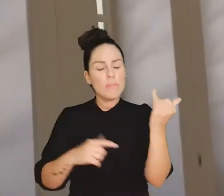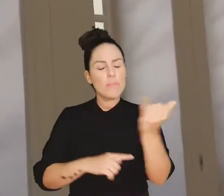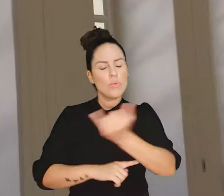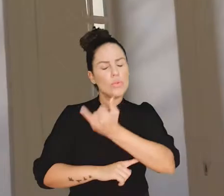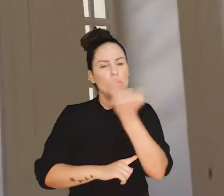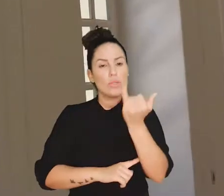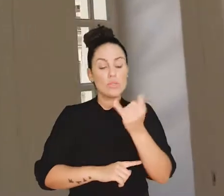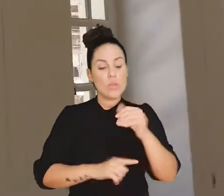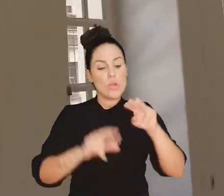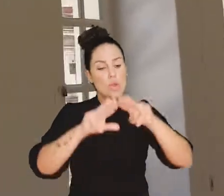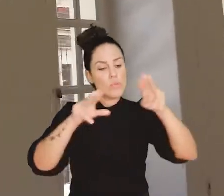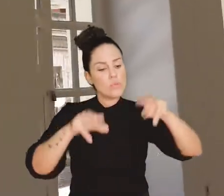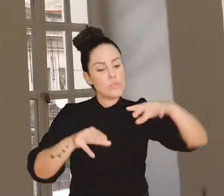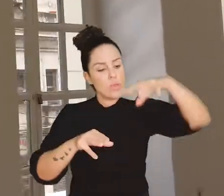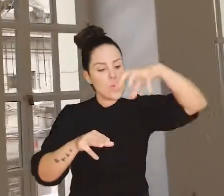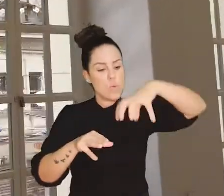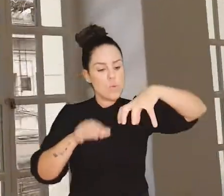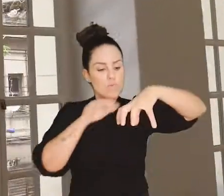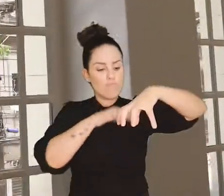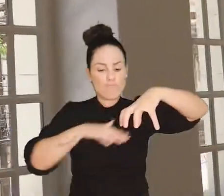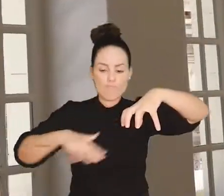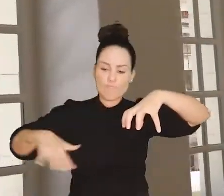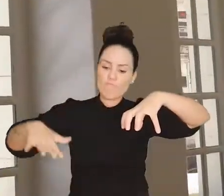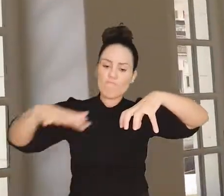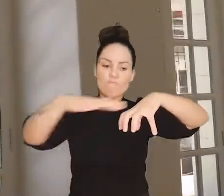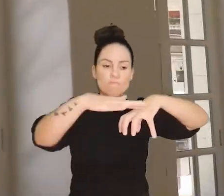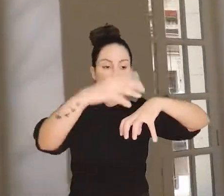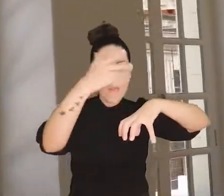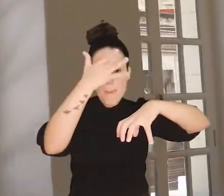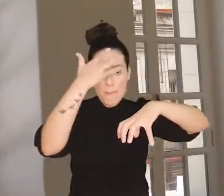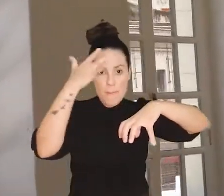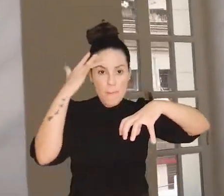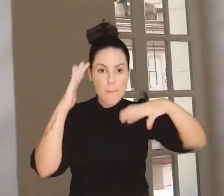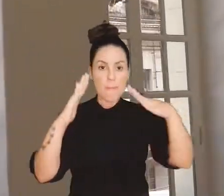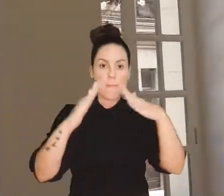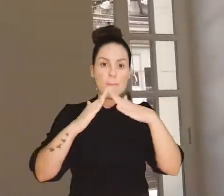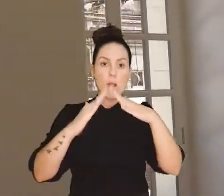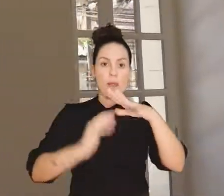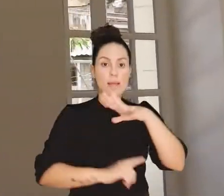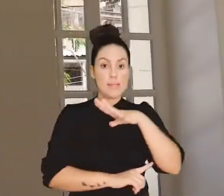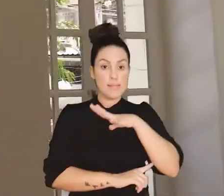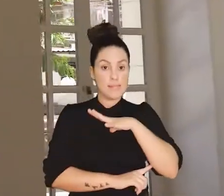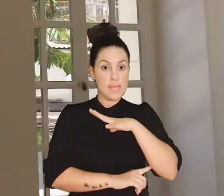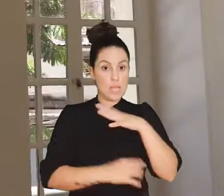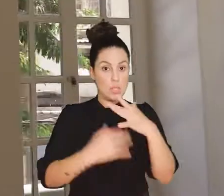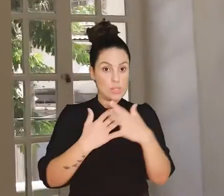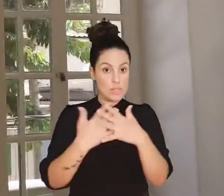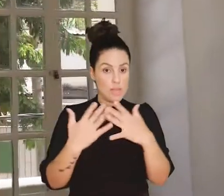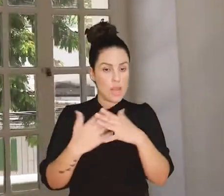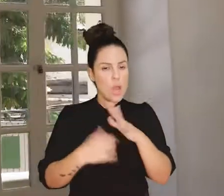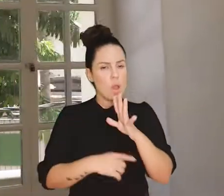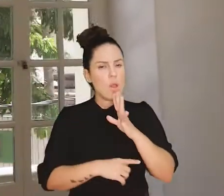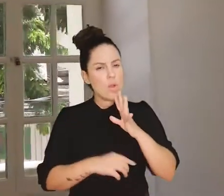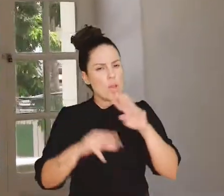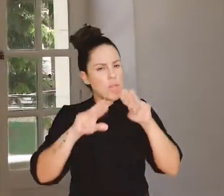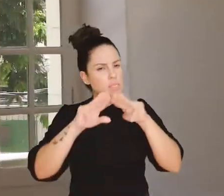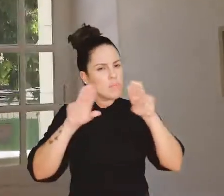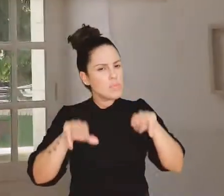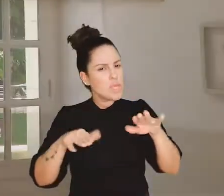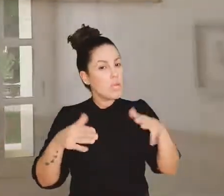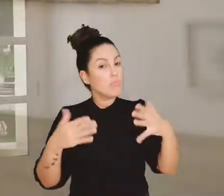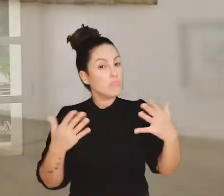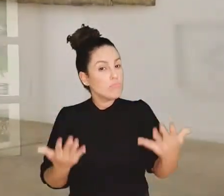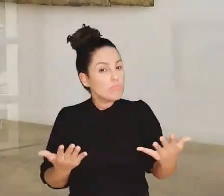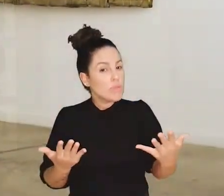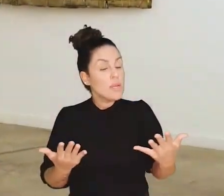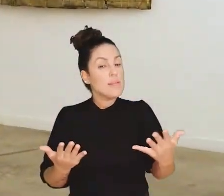Qual é o entorno do museu? Quem está aqui ao redor? Será que as pessoas que moram no centro da cidade, nas comunidades, conhecem o museu? Será que elas